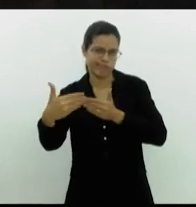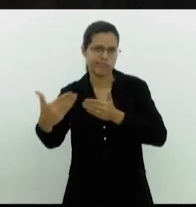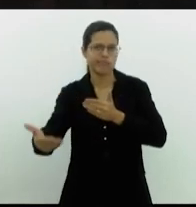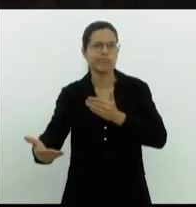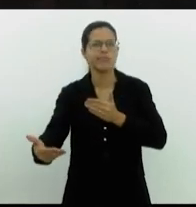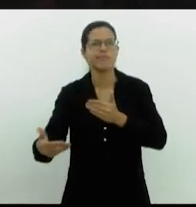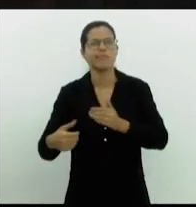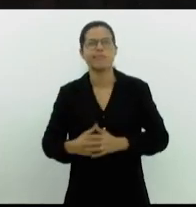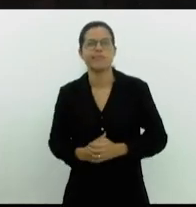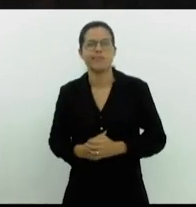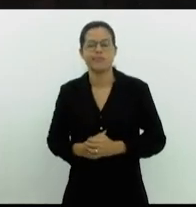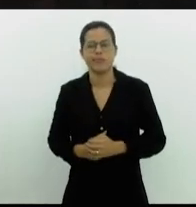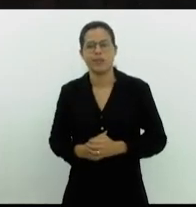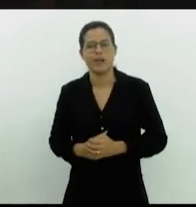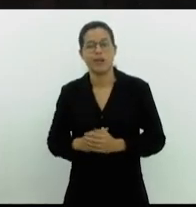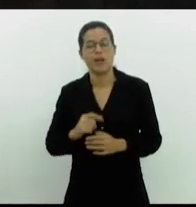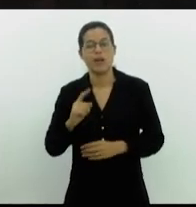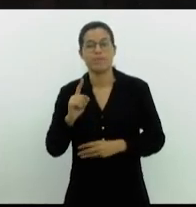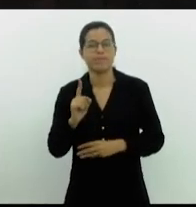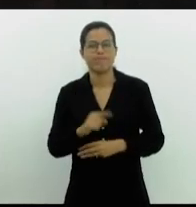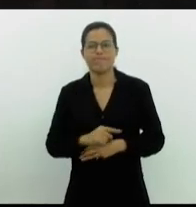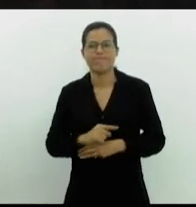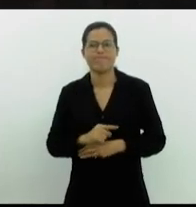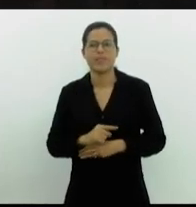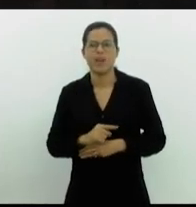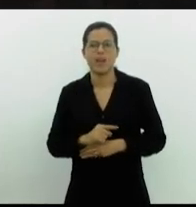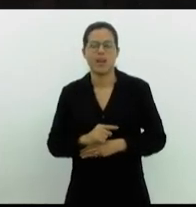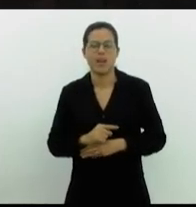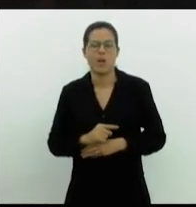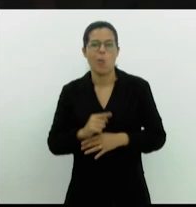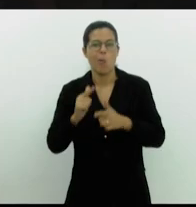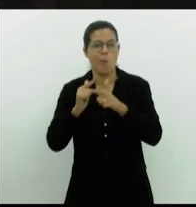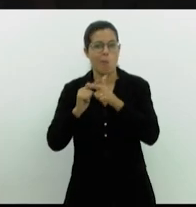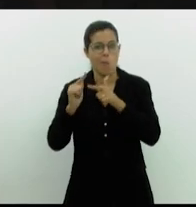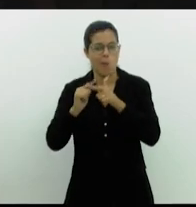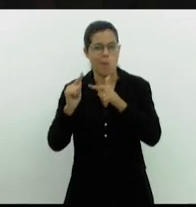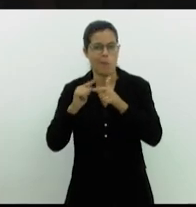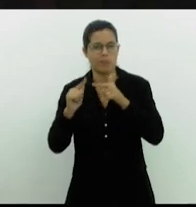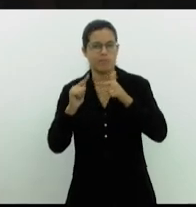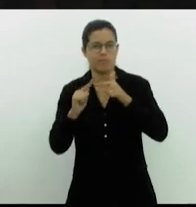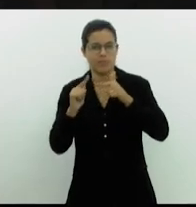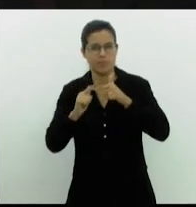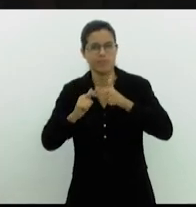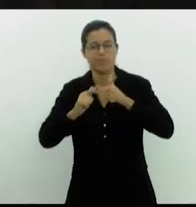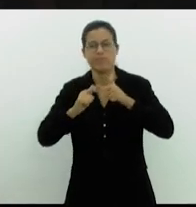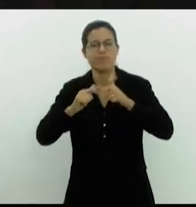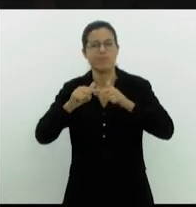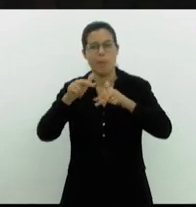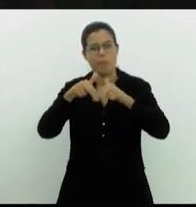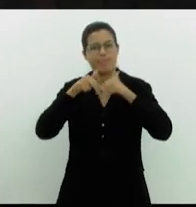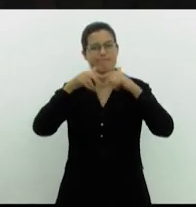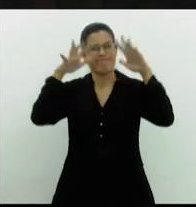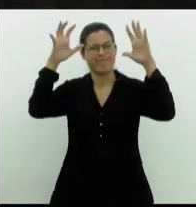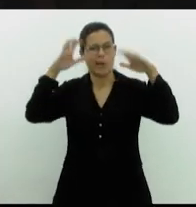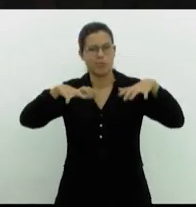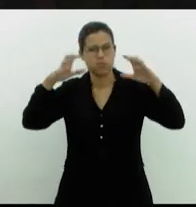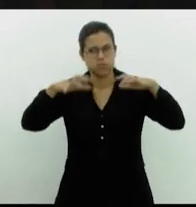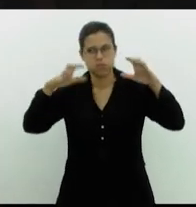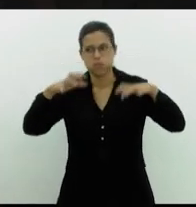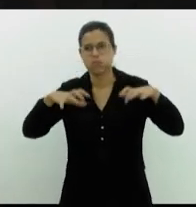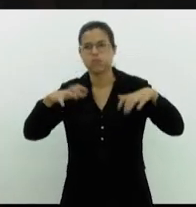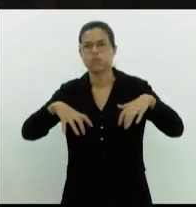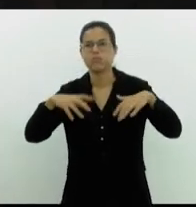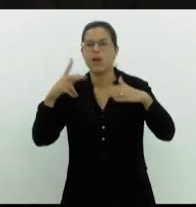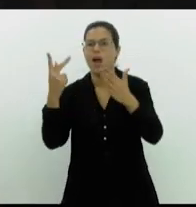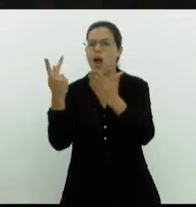tempo, que é a grande tragédia oriunda das chuvas que aconteceu